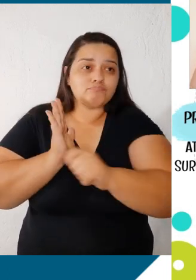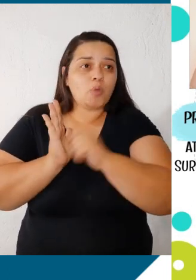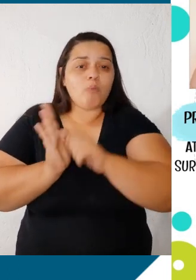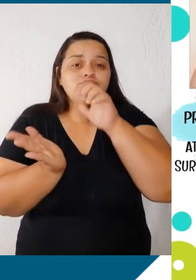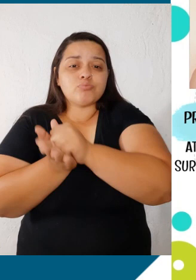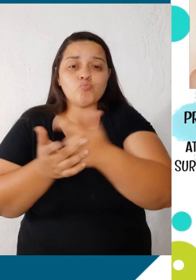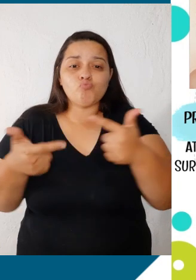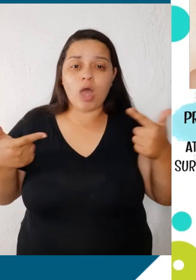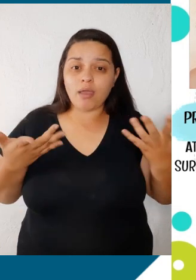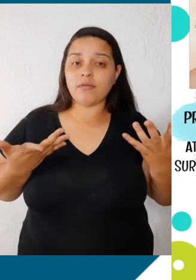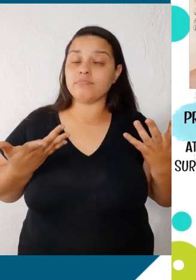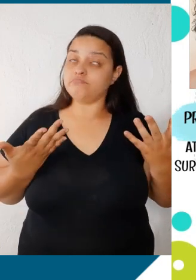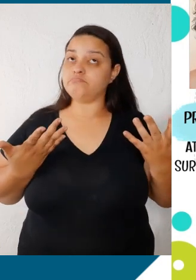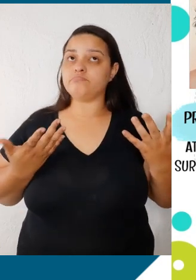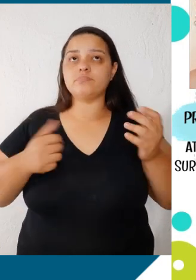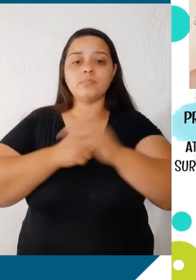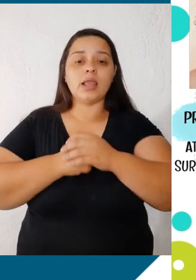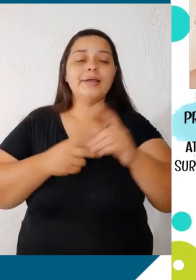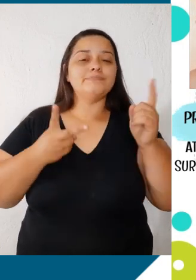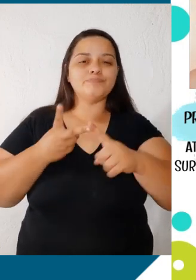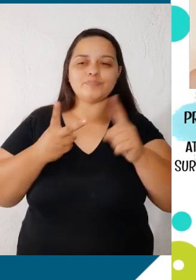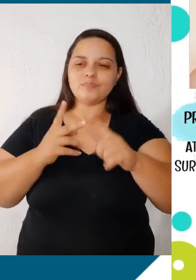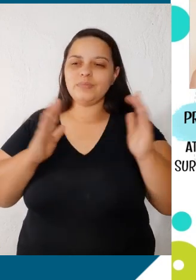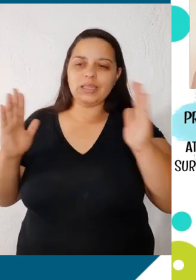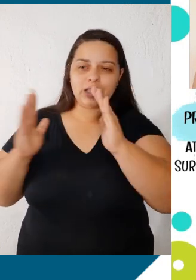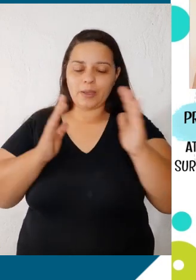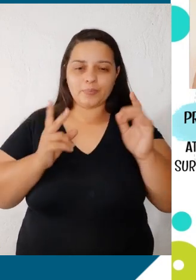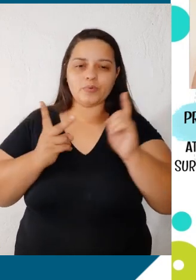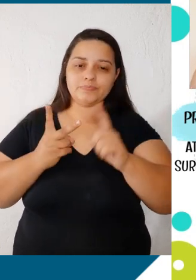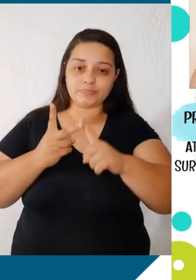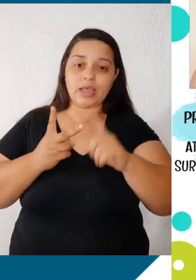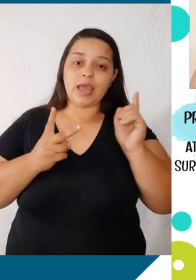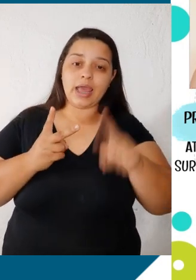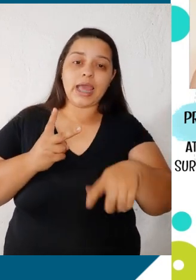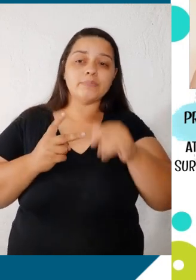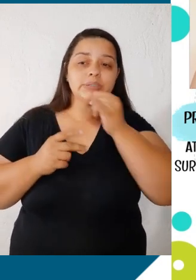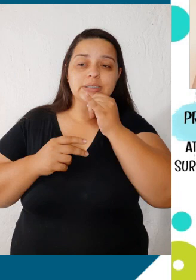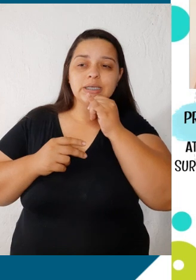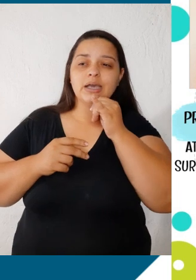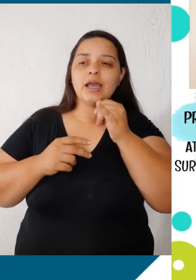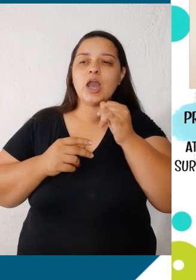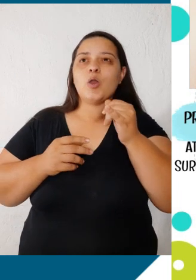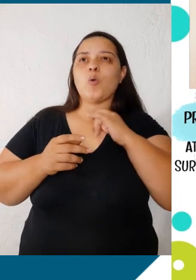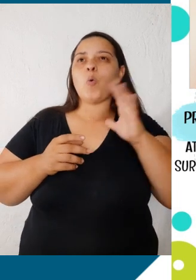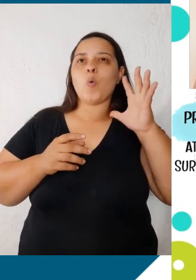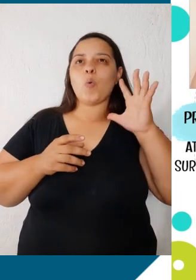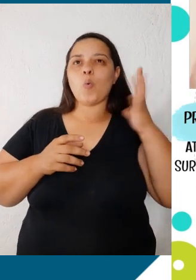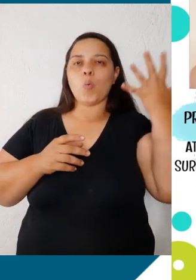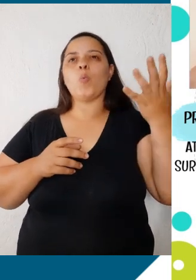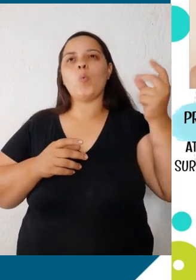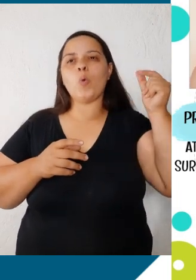exemplo? O segundo questionamento a essa linha do tempo tradicional destaca que ela é feita a partir de eventos